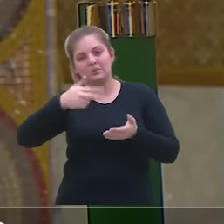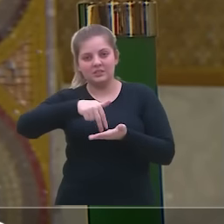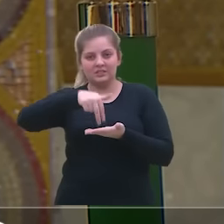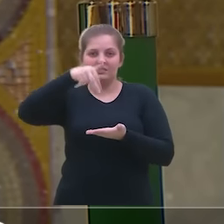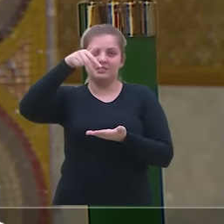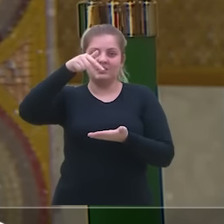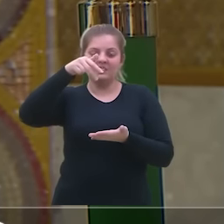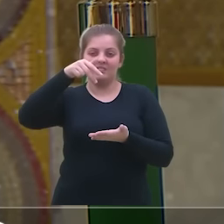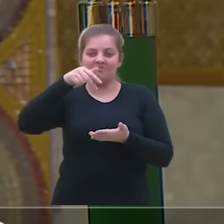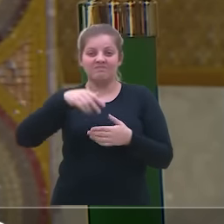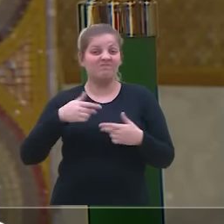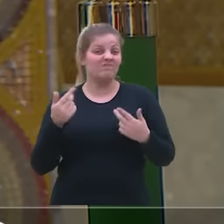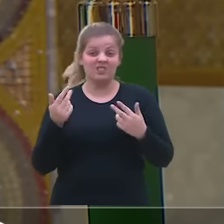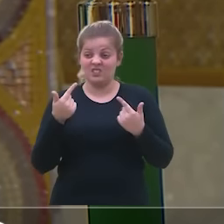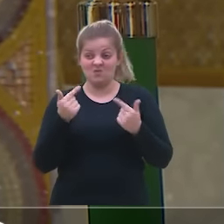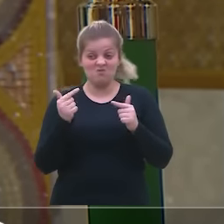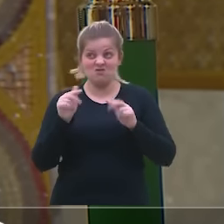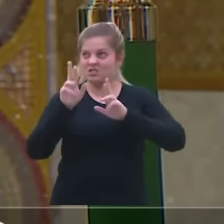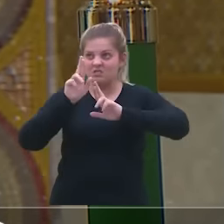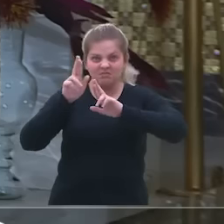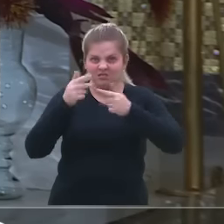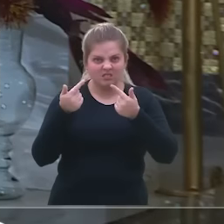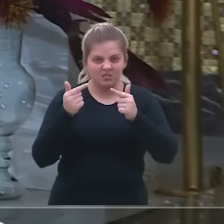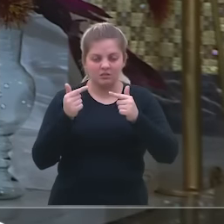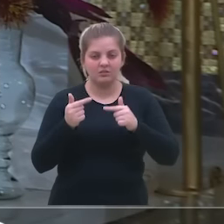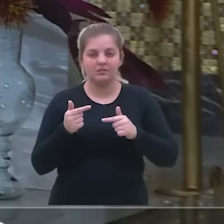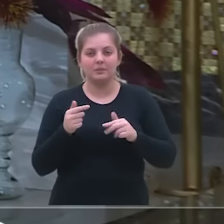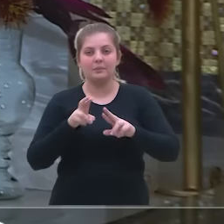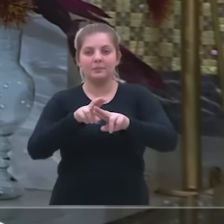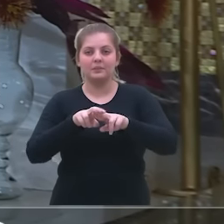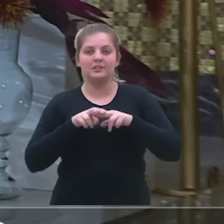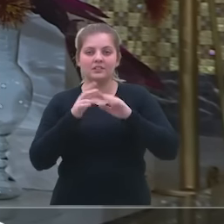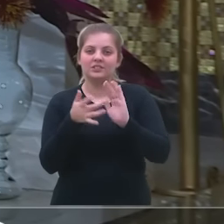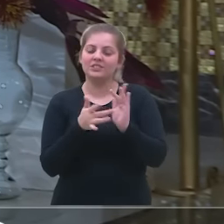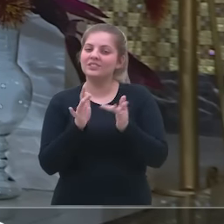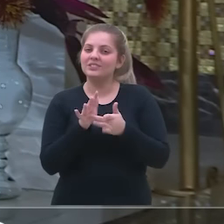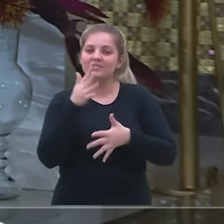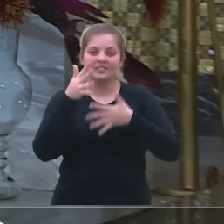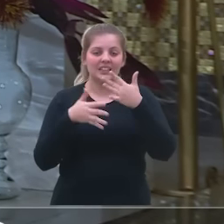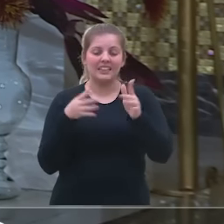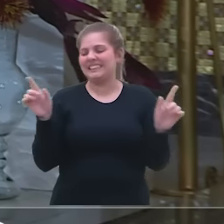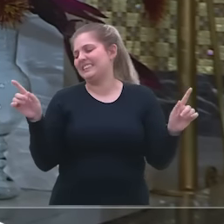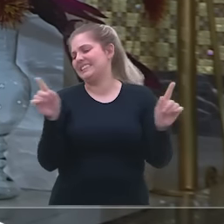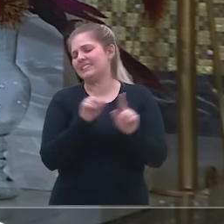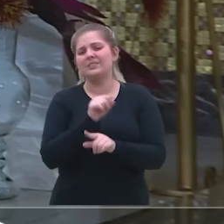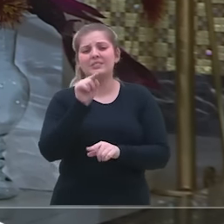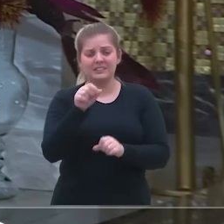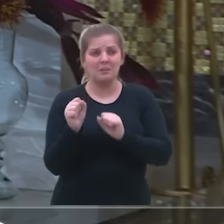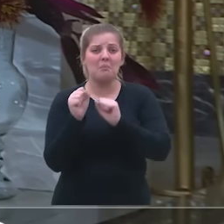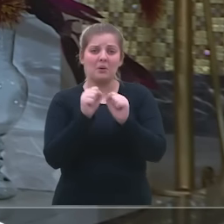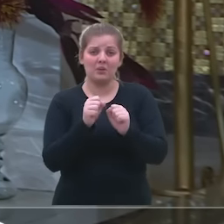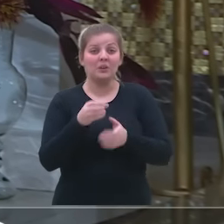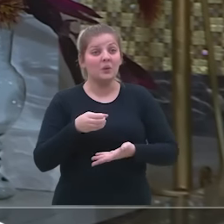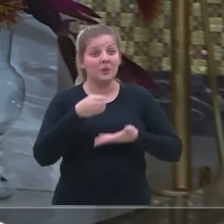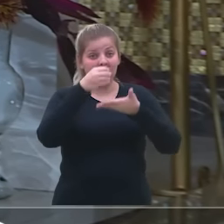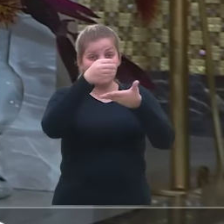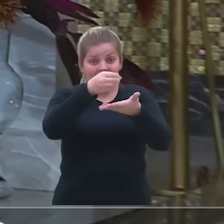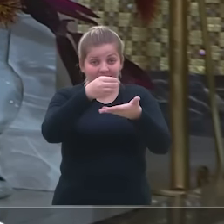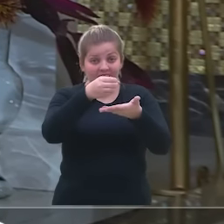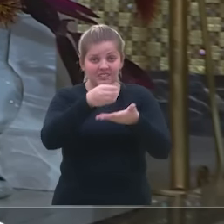ressurreição por isso Jesus disse não vocês podem tomar do meu cálice que